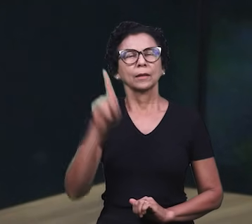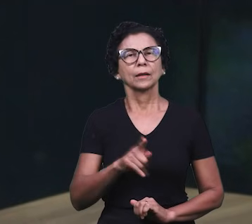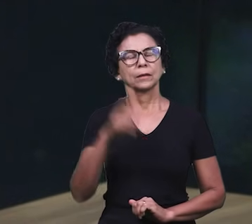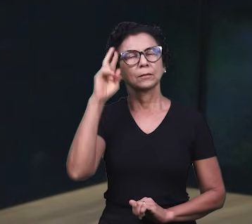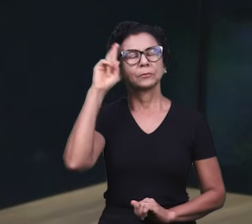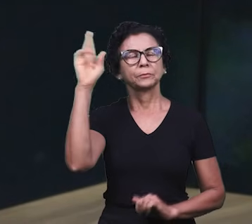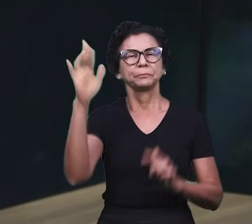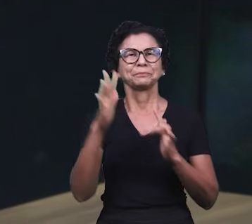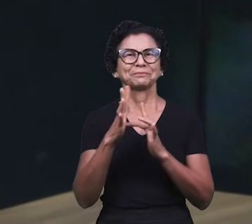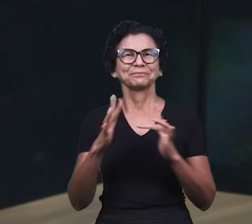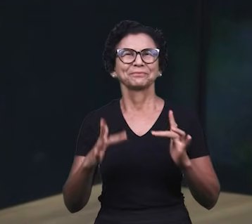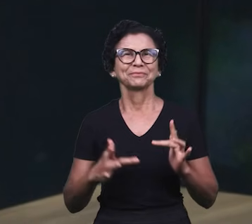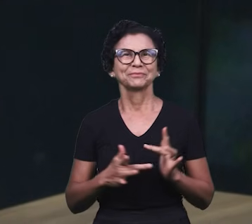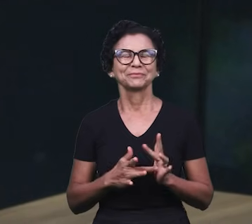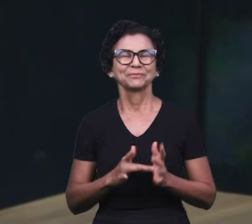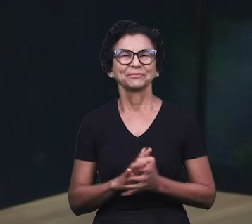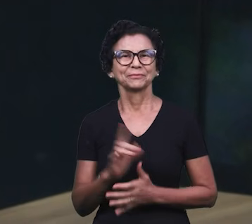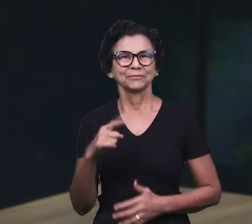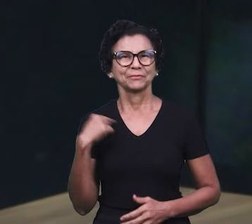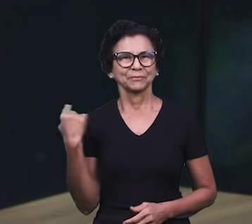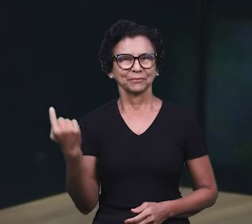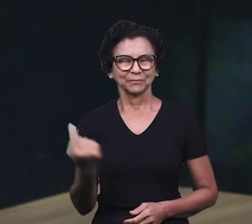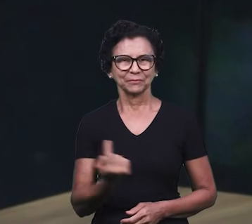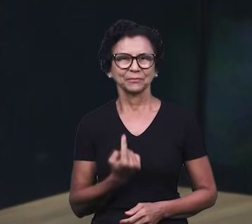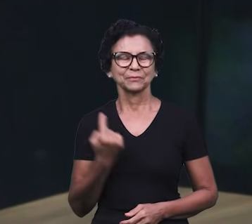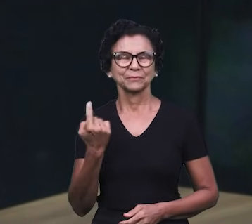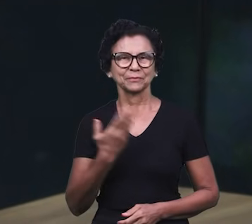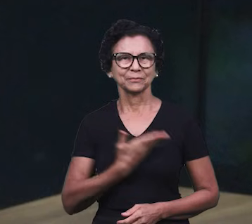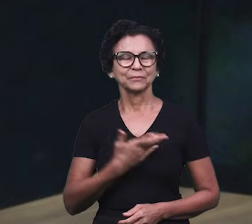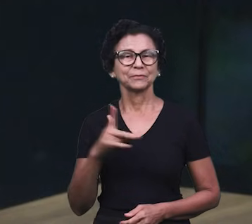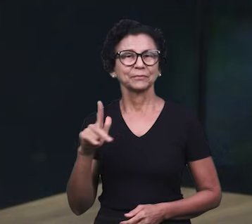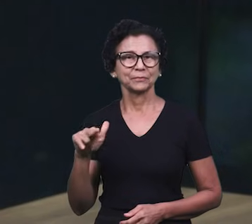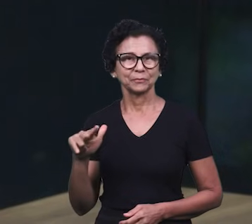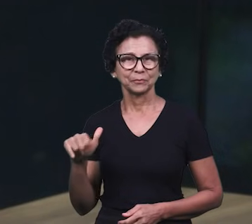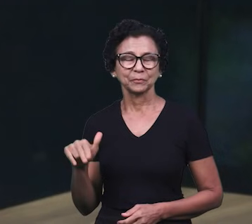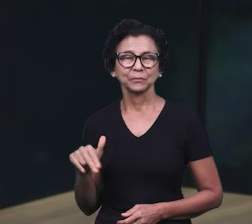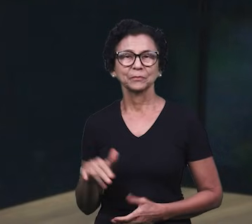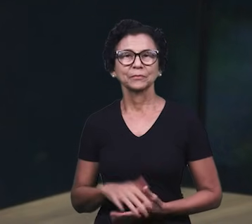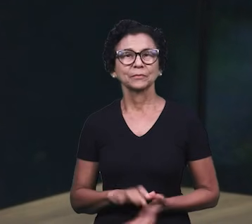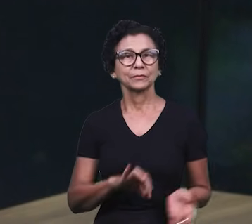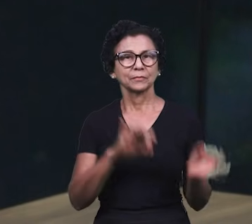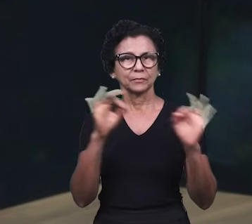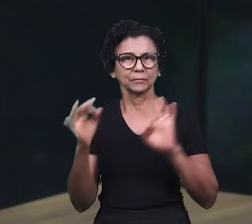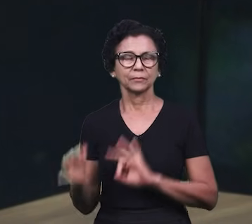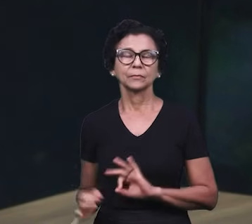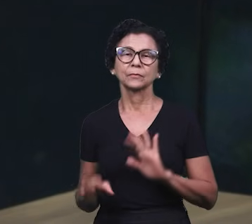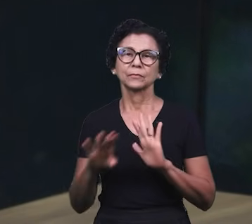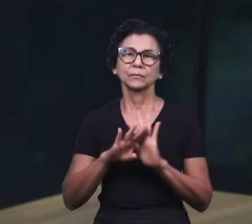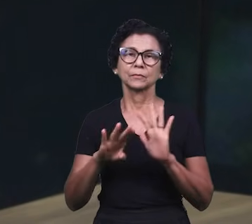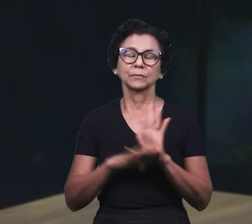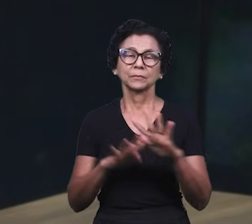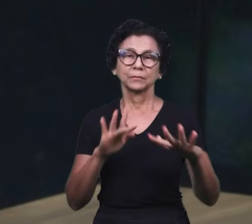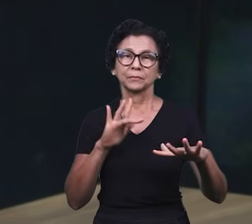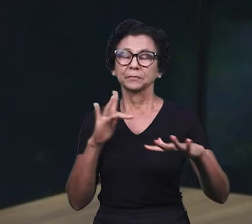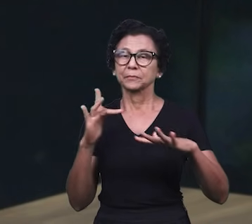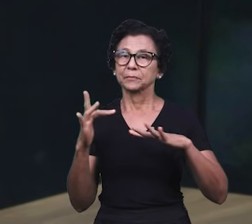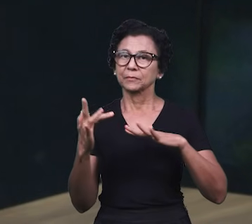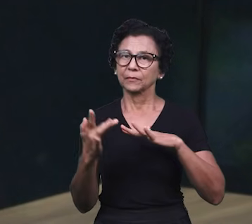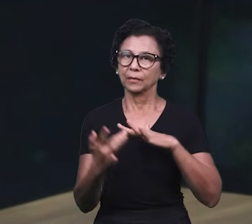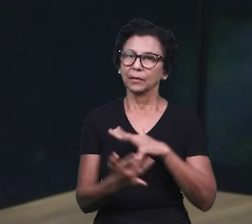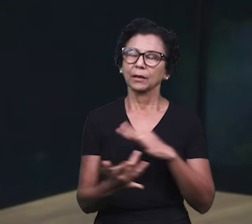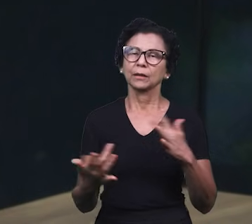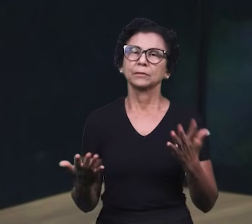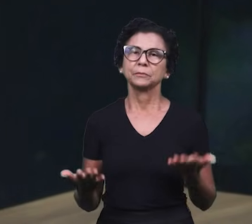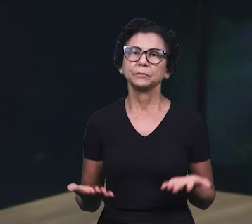A paz do Senhor Jesus, aos nossos irmãos, amigos. Este é o programa Redes Digitais,